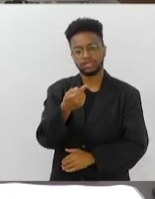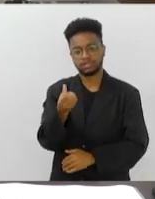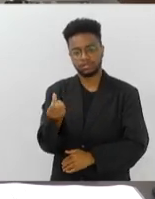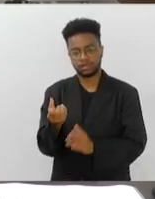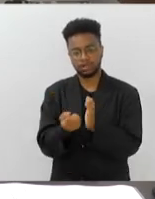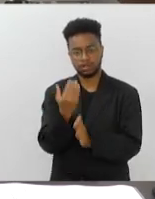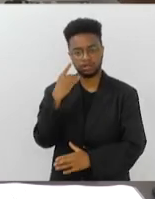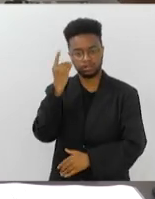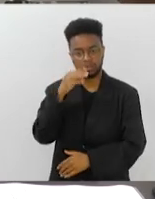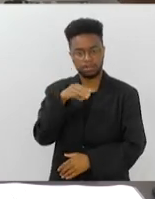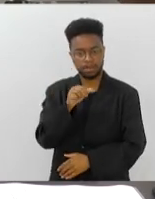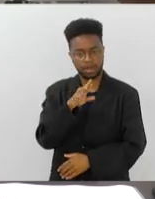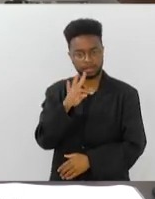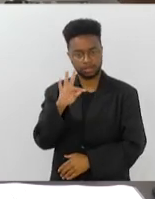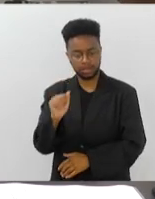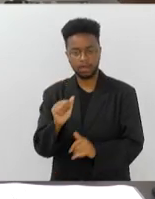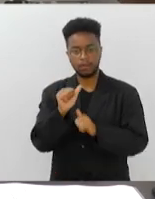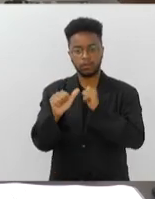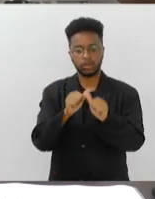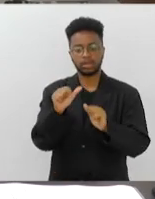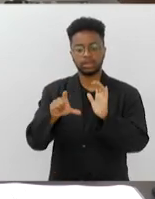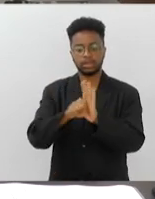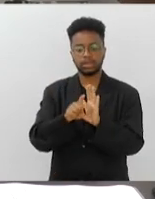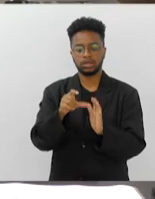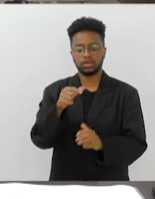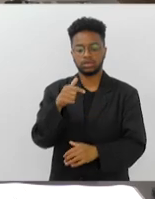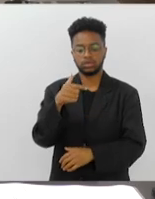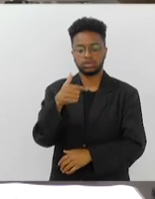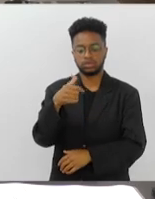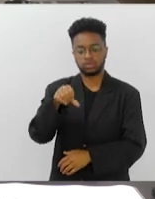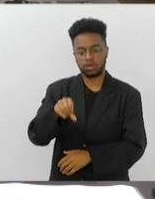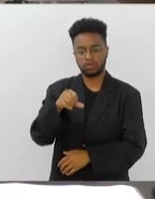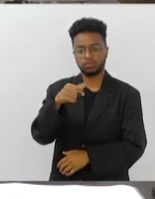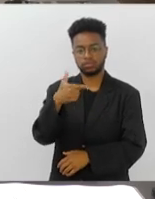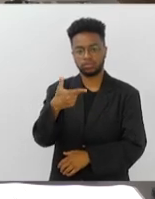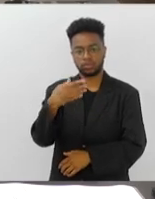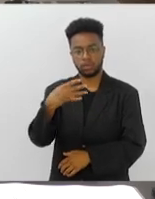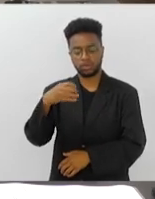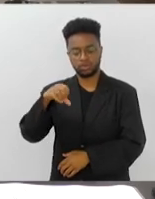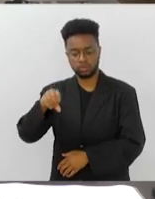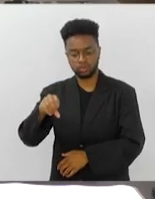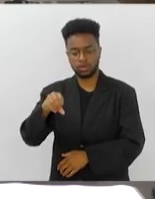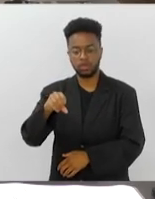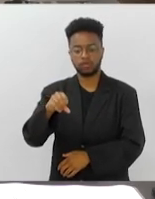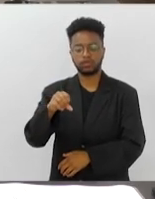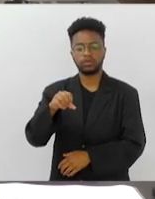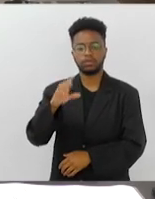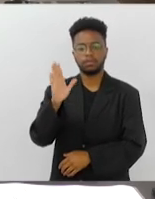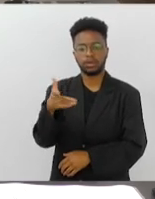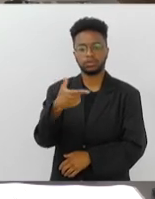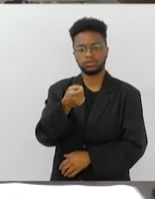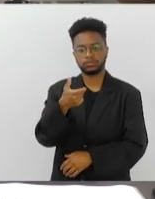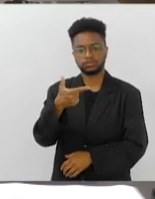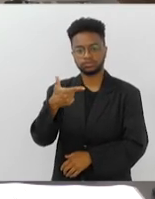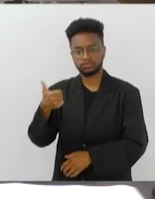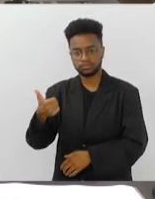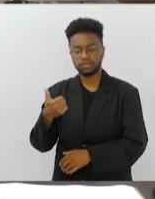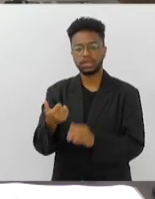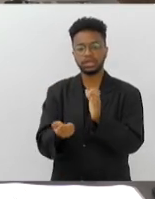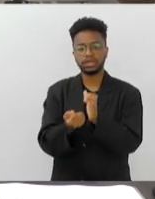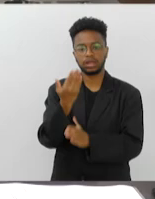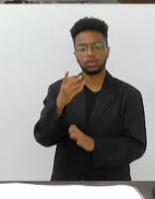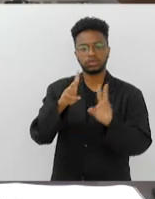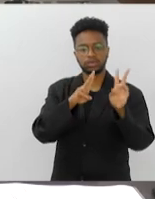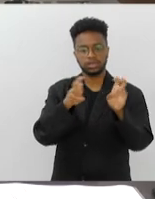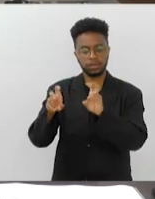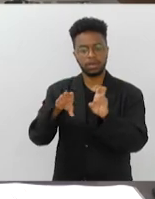Marta Rocha, que altera a lei 9.249, de 22 de abril de 2021, incluindo o item menopausa precoce no programa de qualidade de vida da